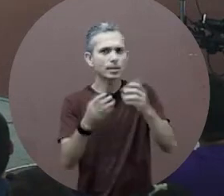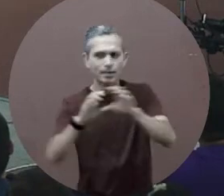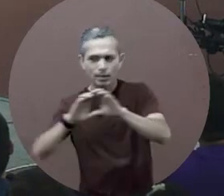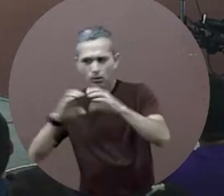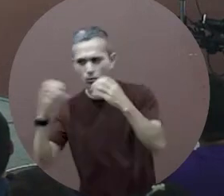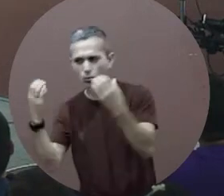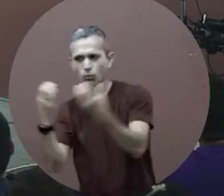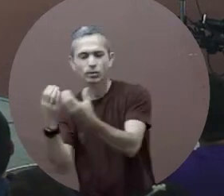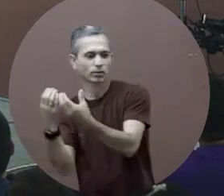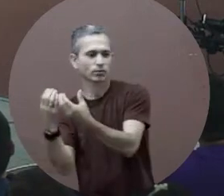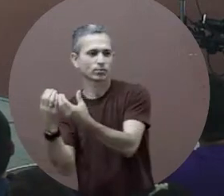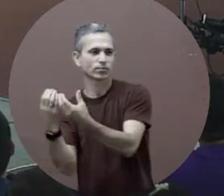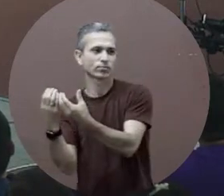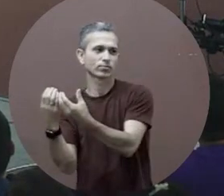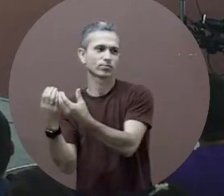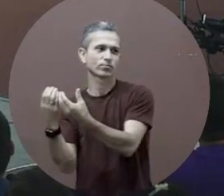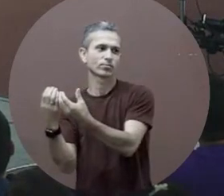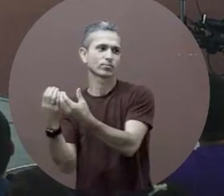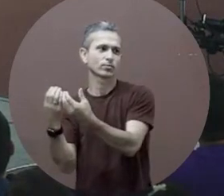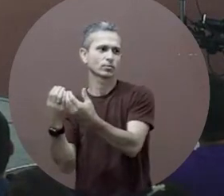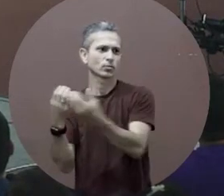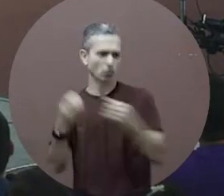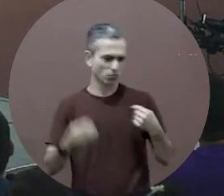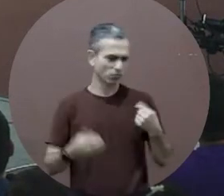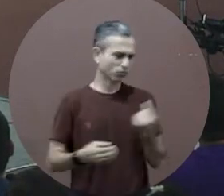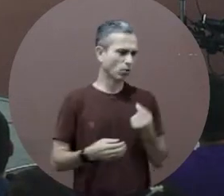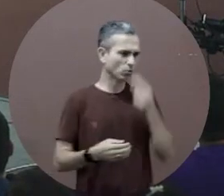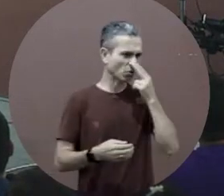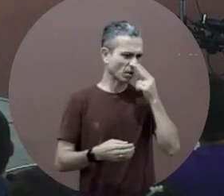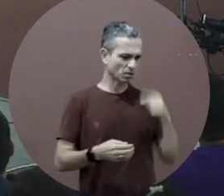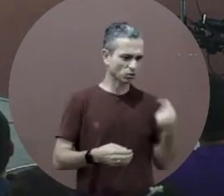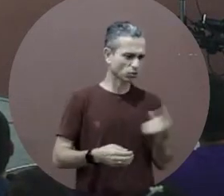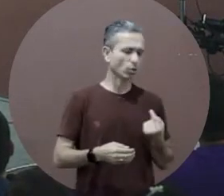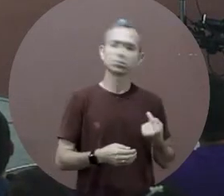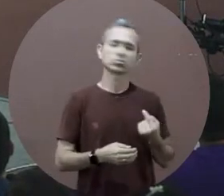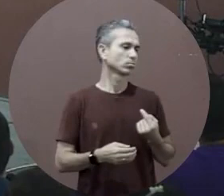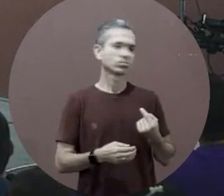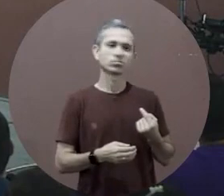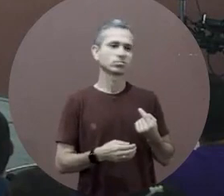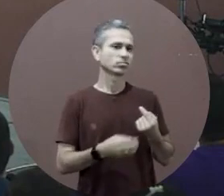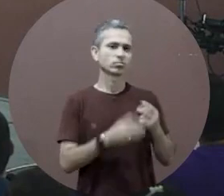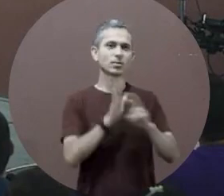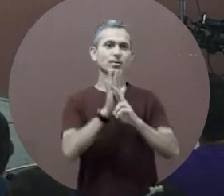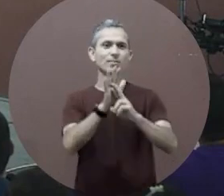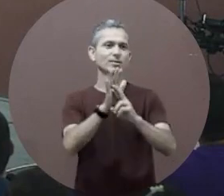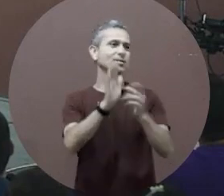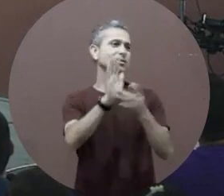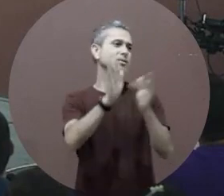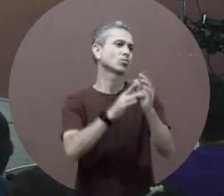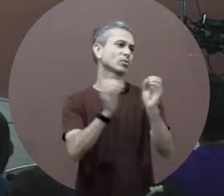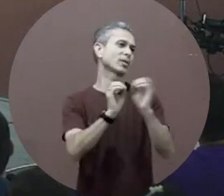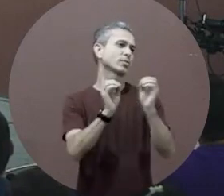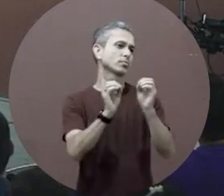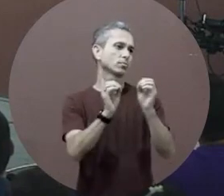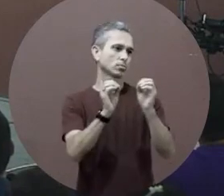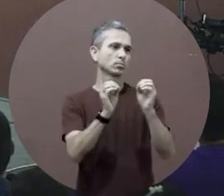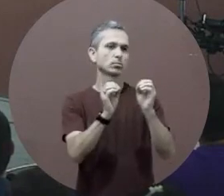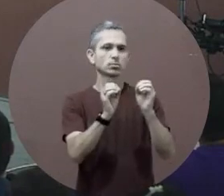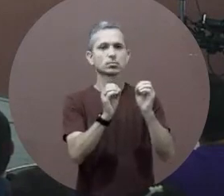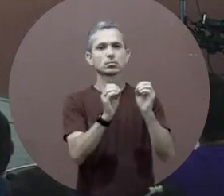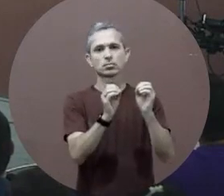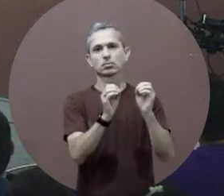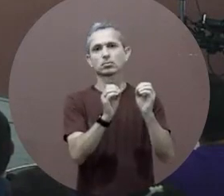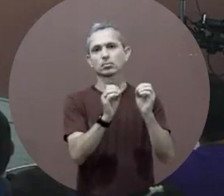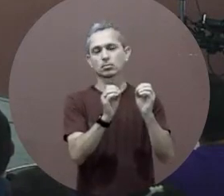cristã individualista não é a representação da atitude de Jesus. Por isso,